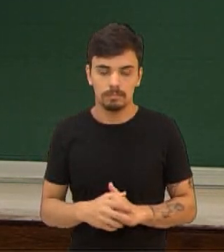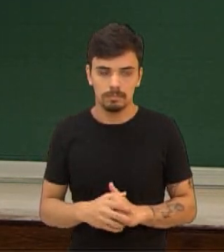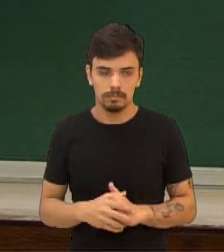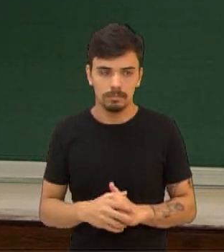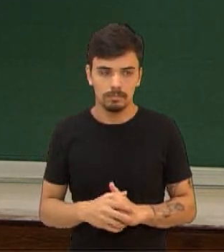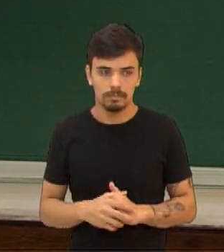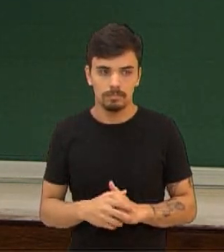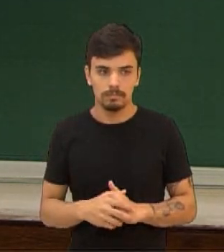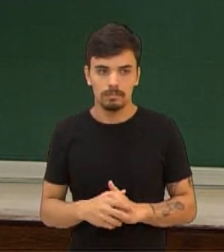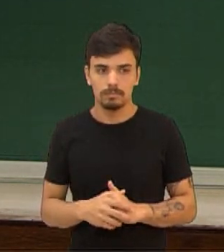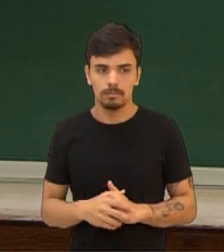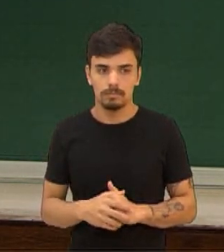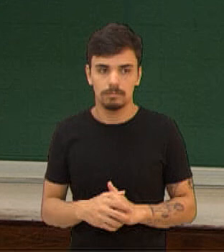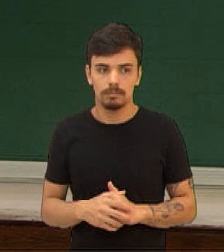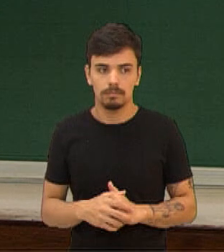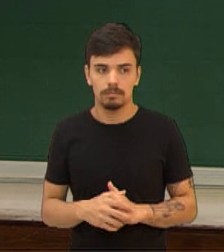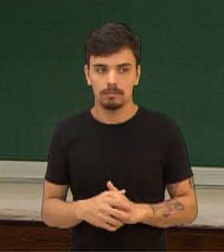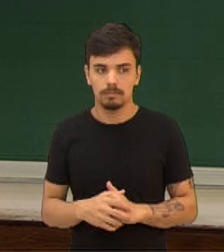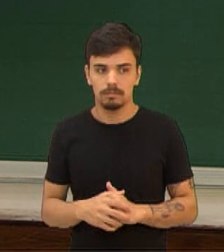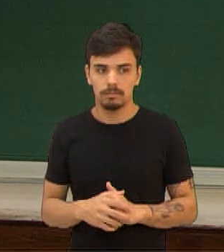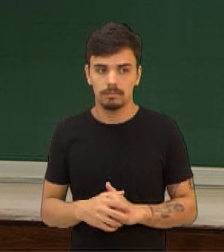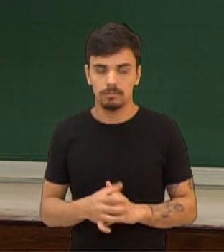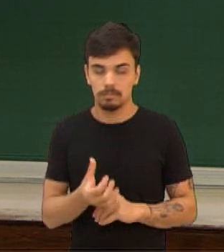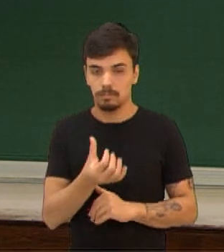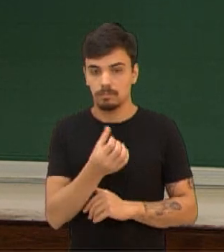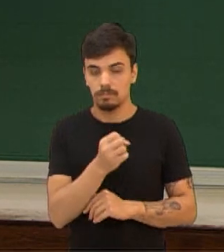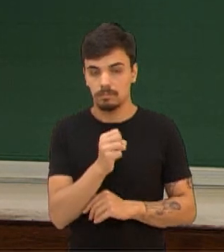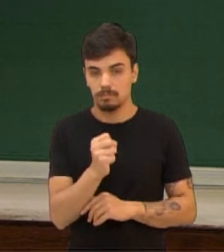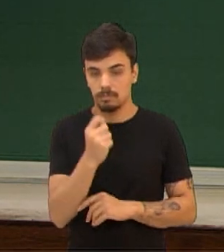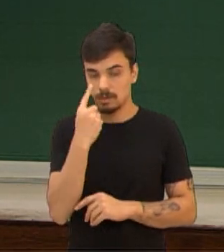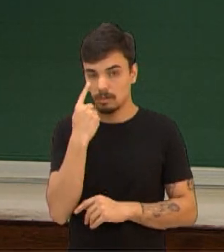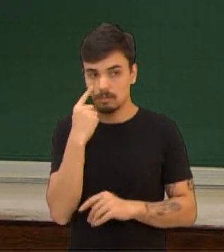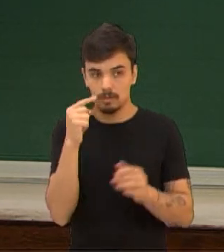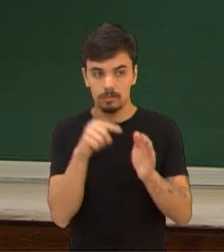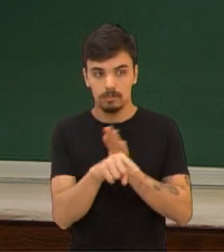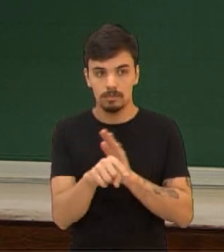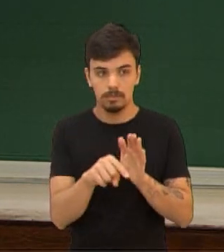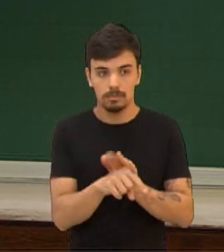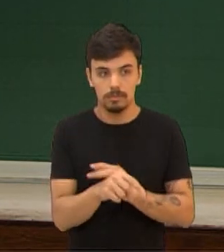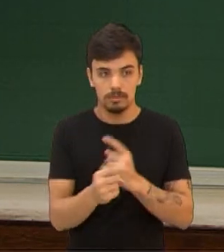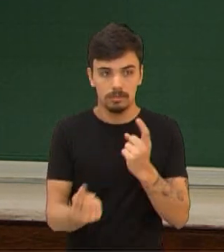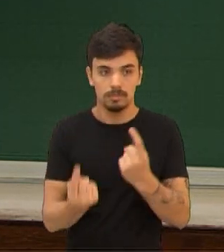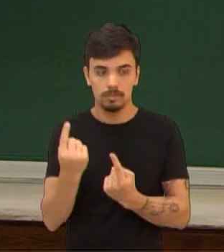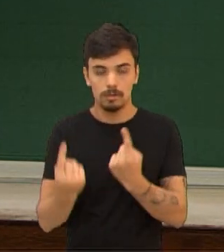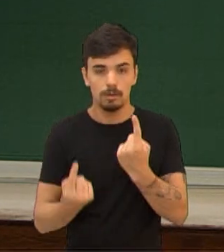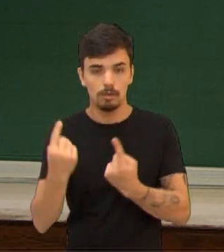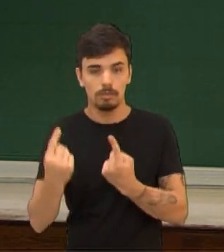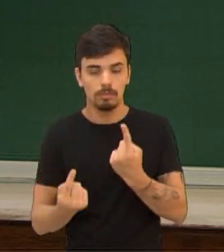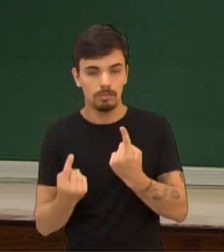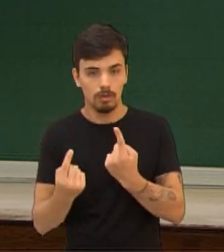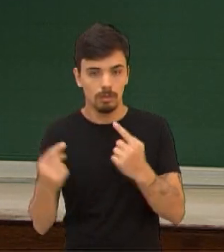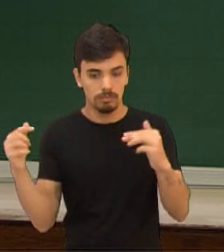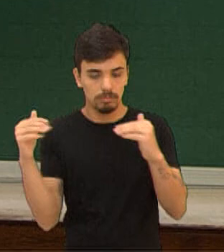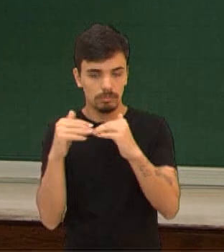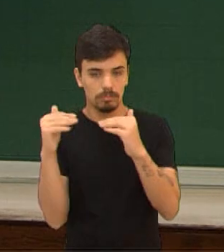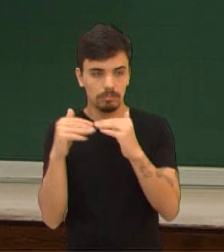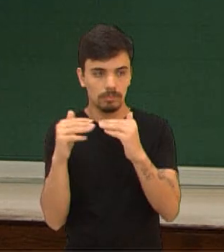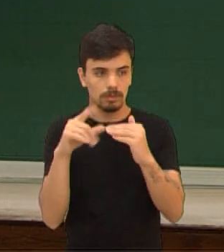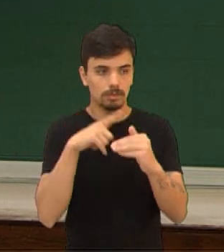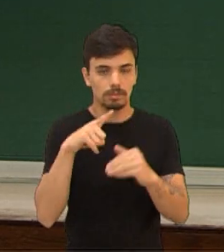início. Bom, a pergunta é, qual é a capacitância equivalente? Eu tenho então